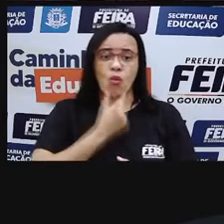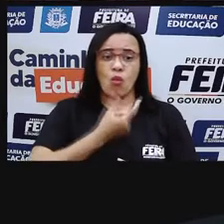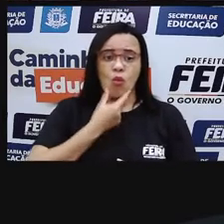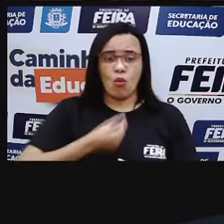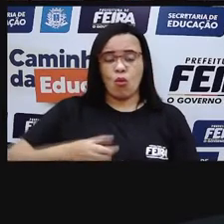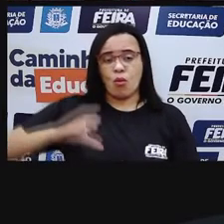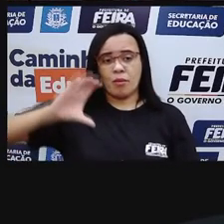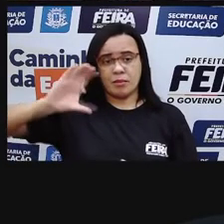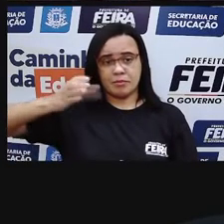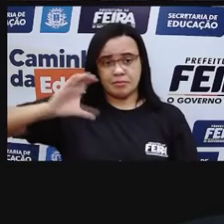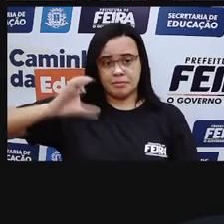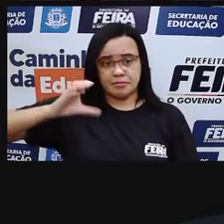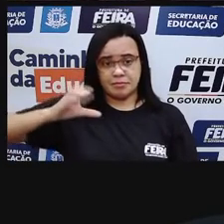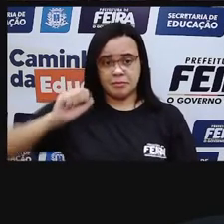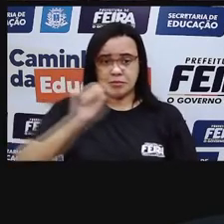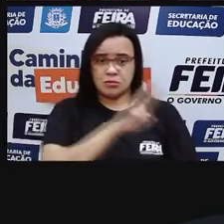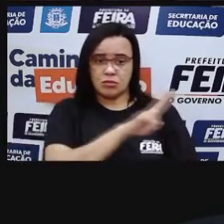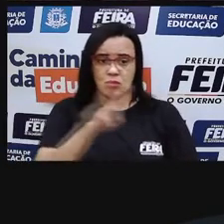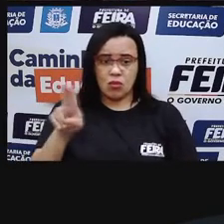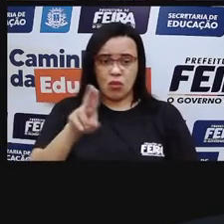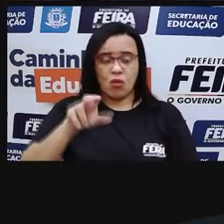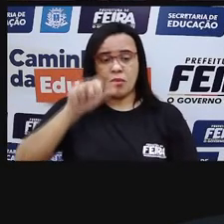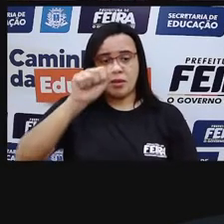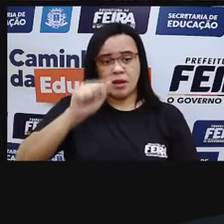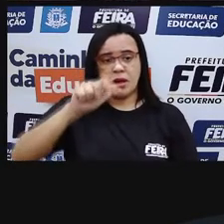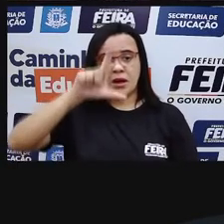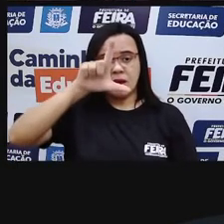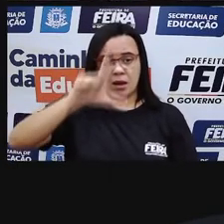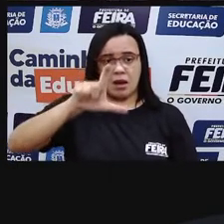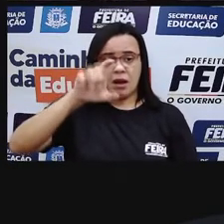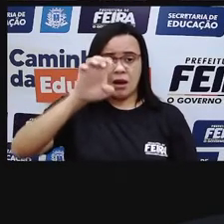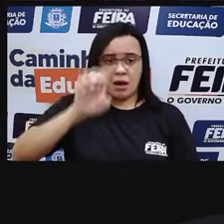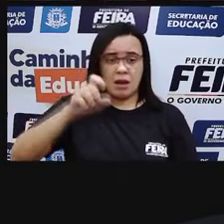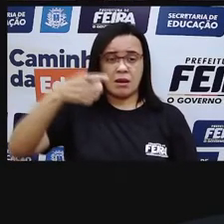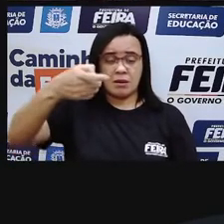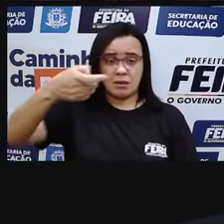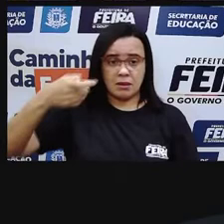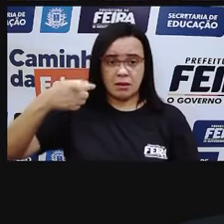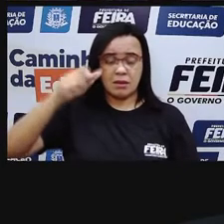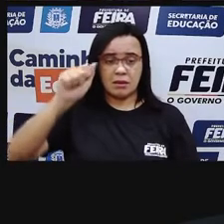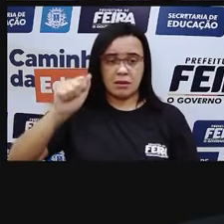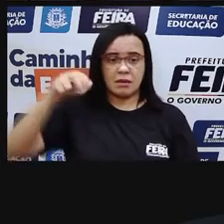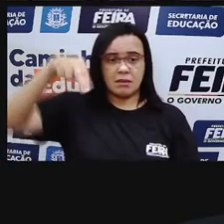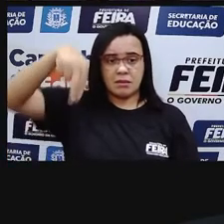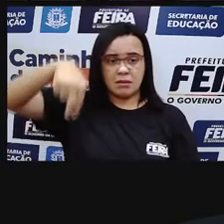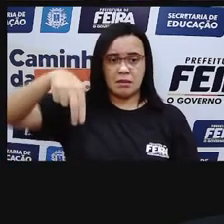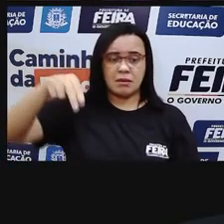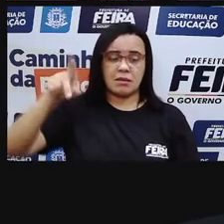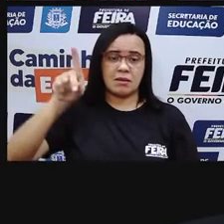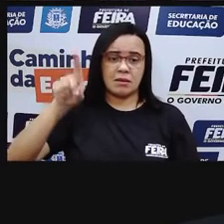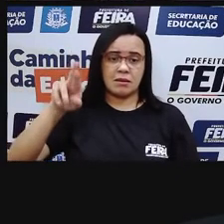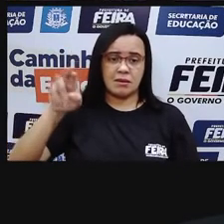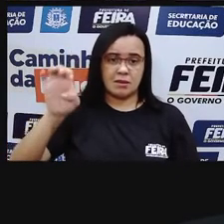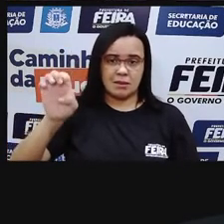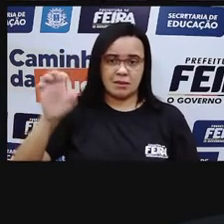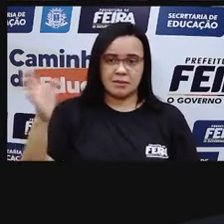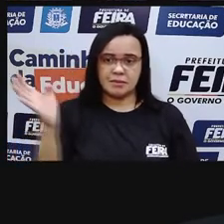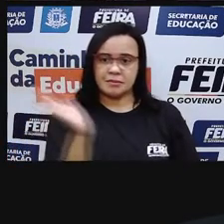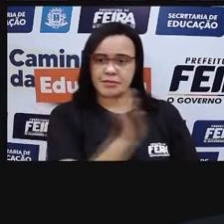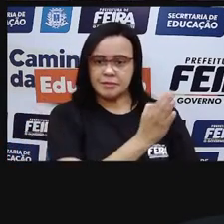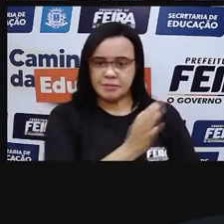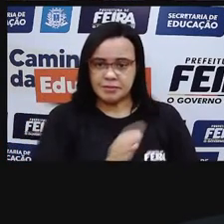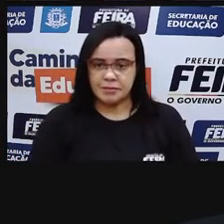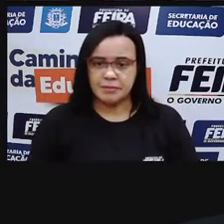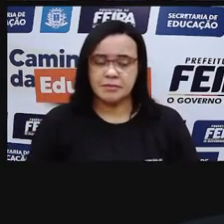chamado Alexander Fleming, ele colocou umas placas, né, com fungos que ele estudava, que é conhecido